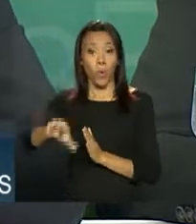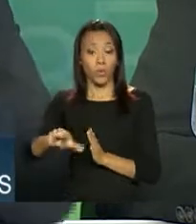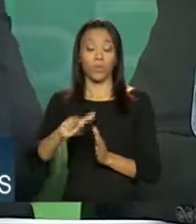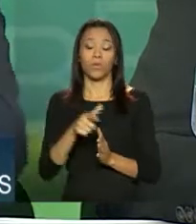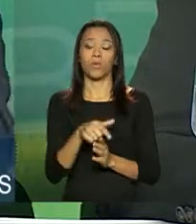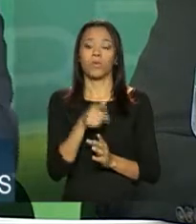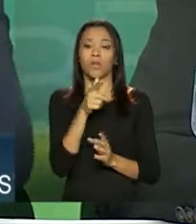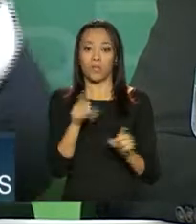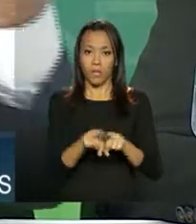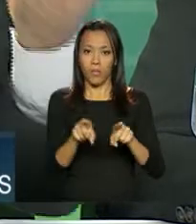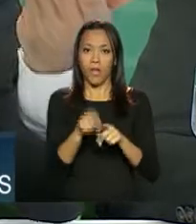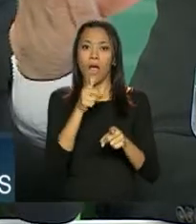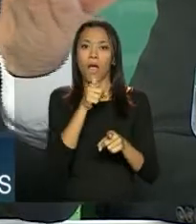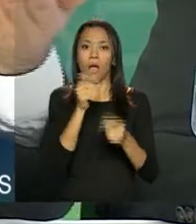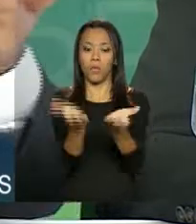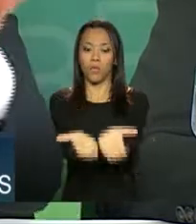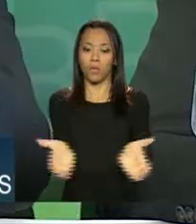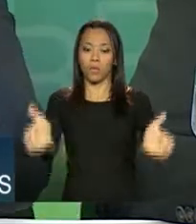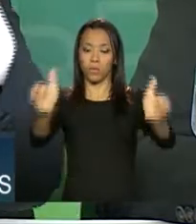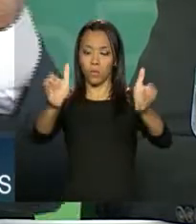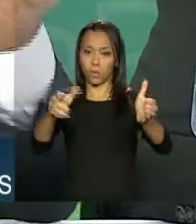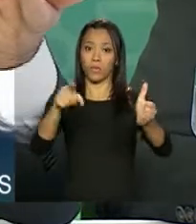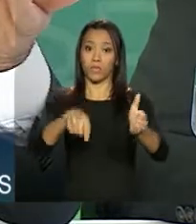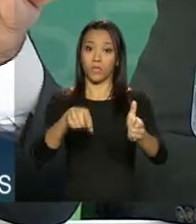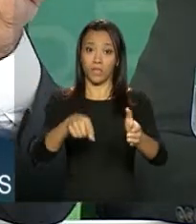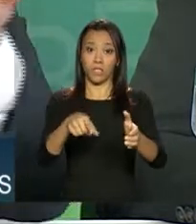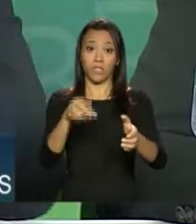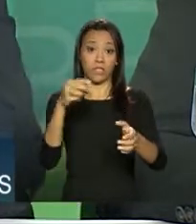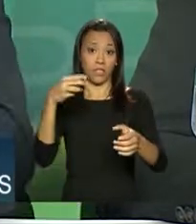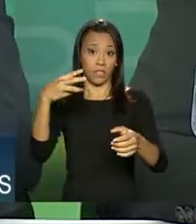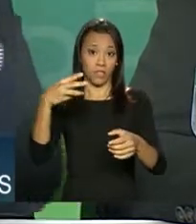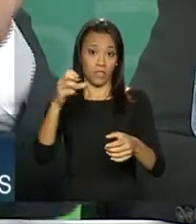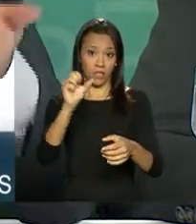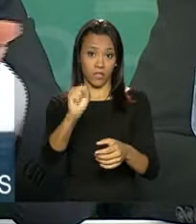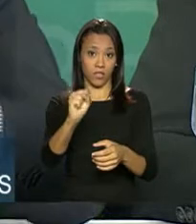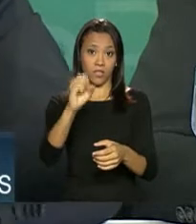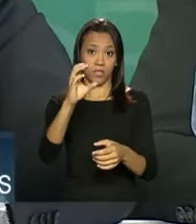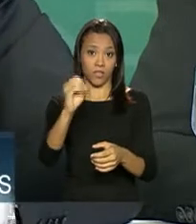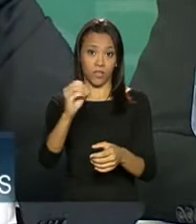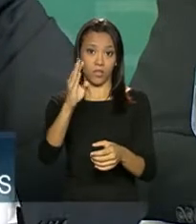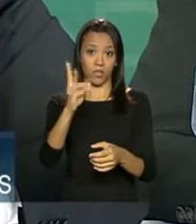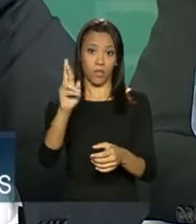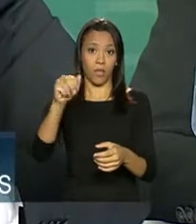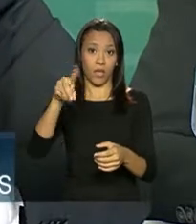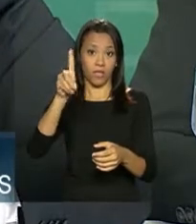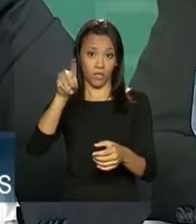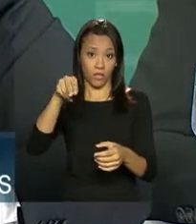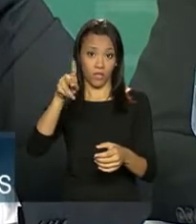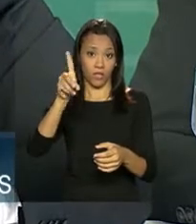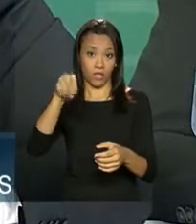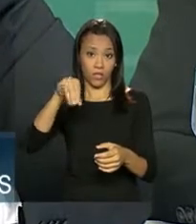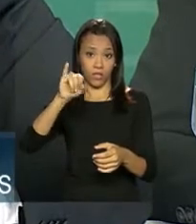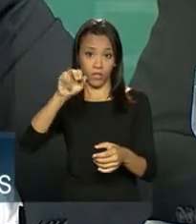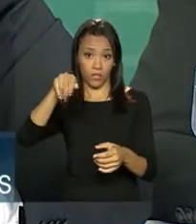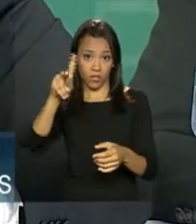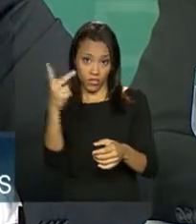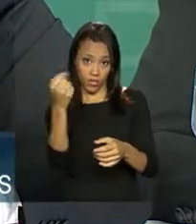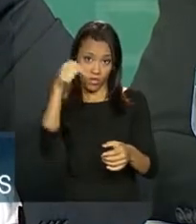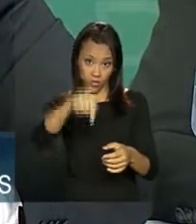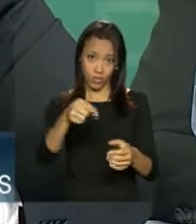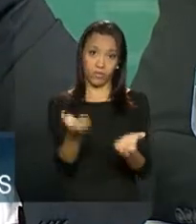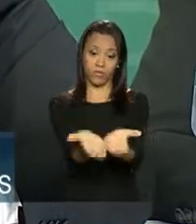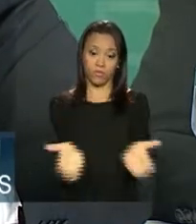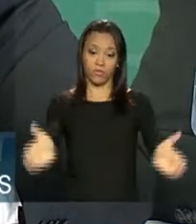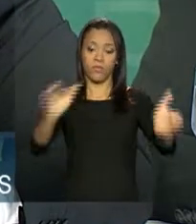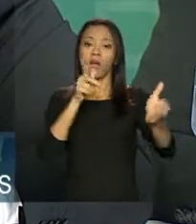até porque o reservatório de cabeceira também tá mais tá também tá reservando a água o reservatório de